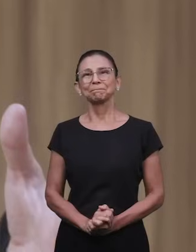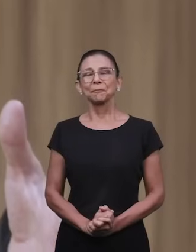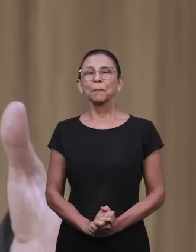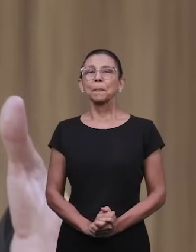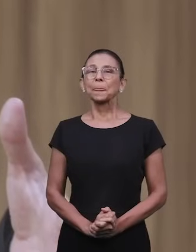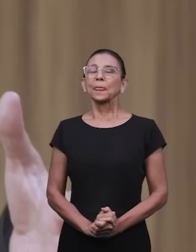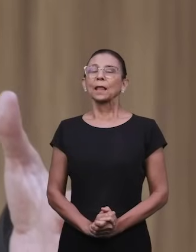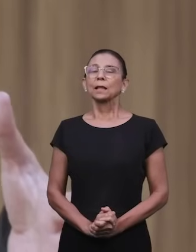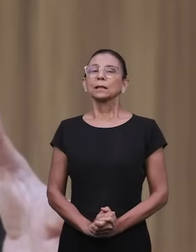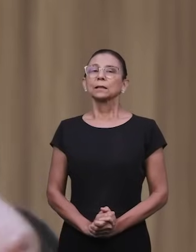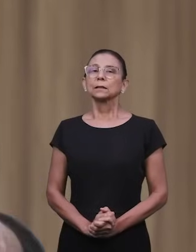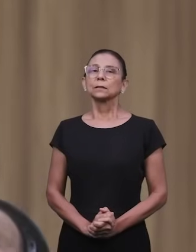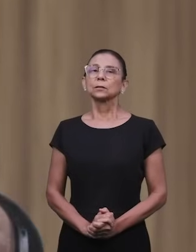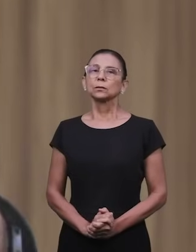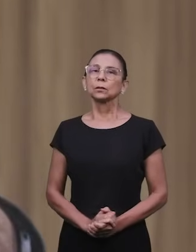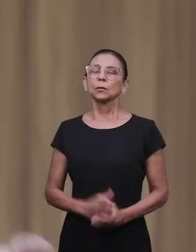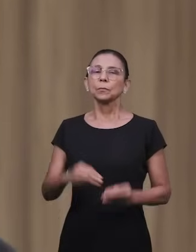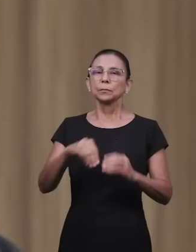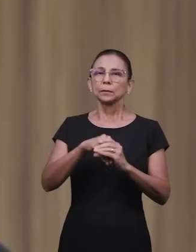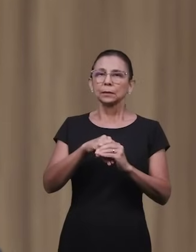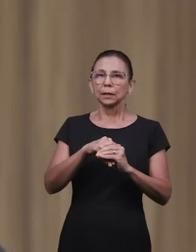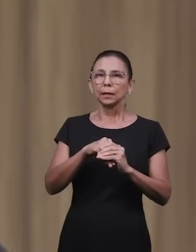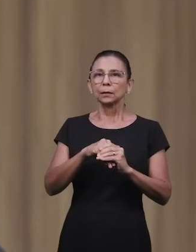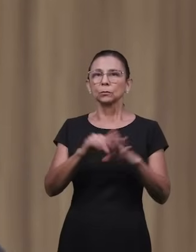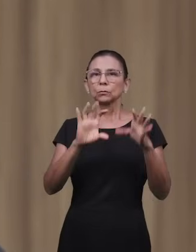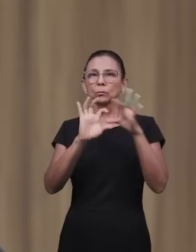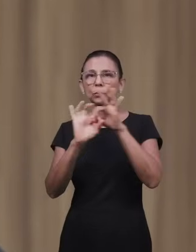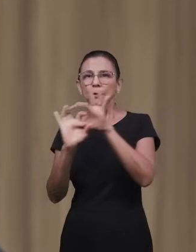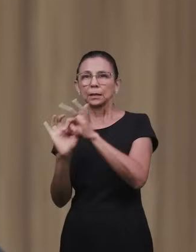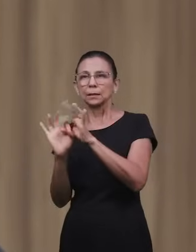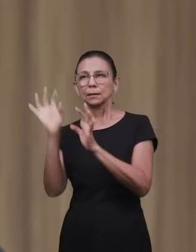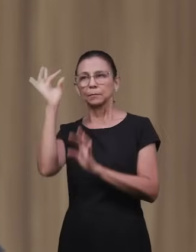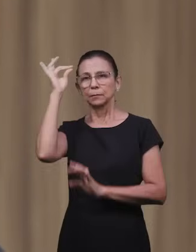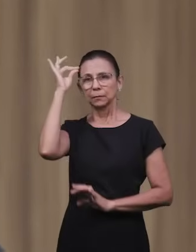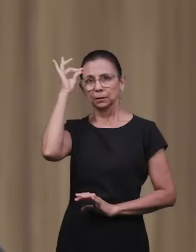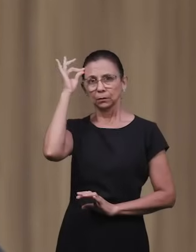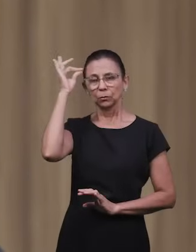santo, um Deus que